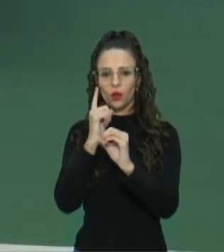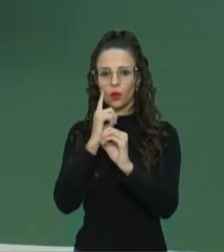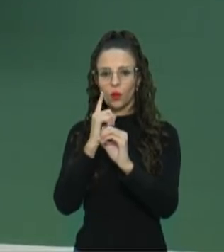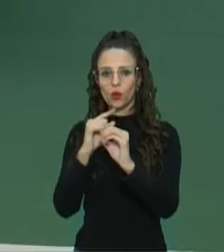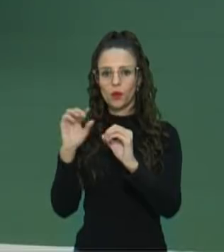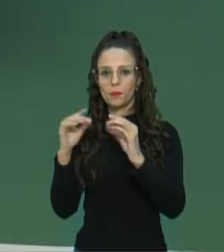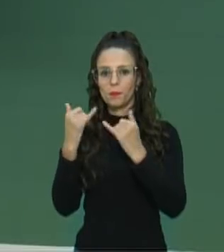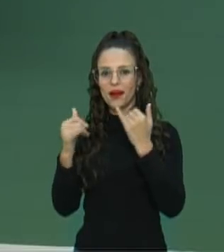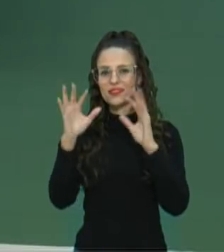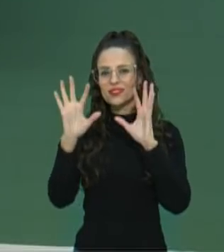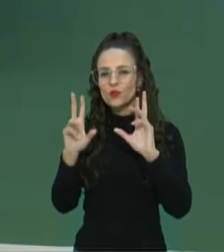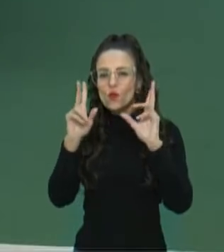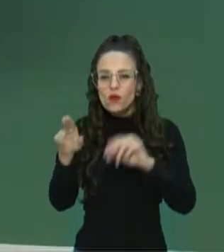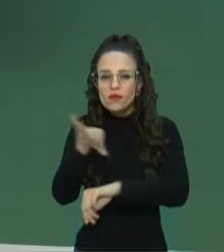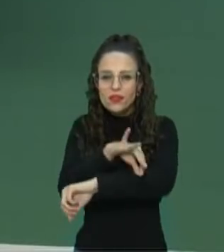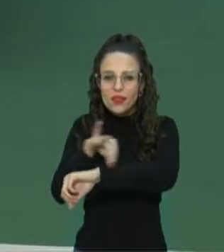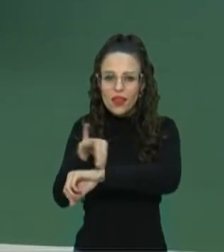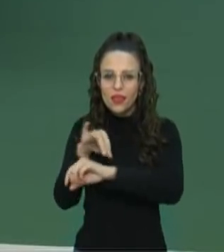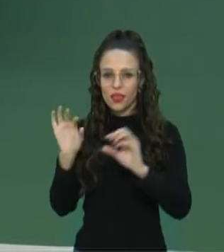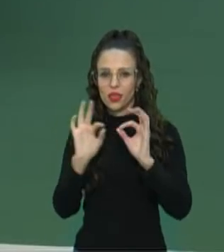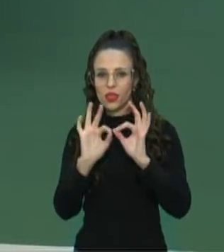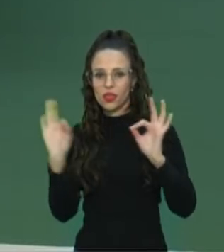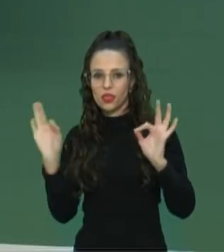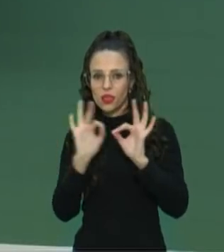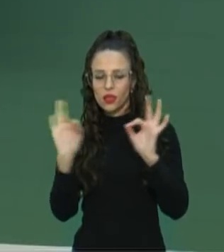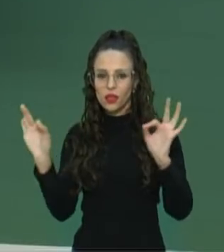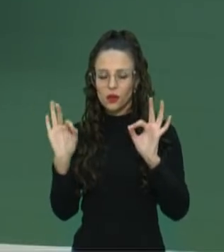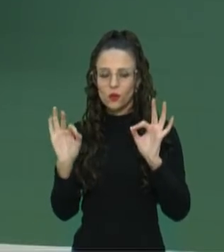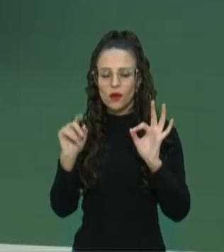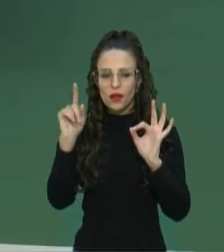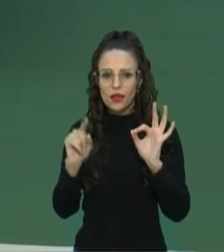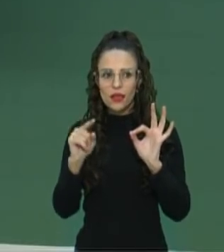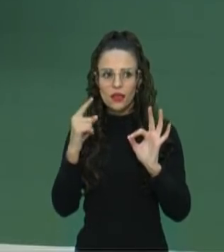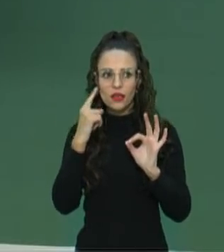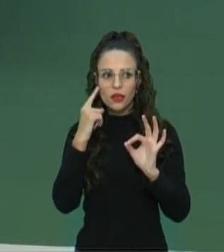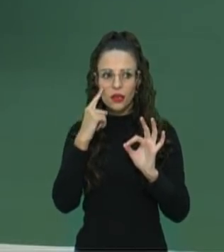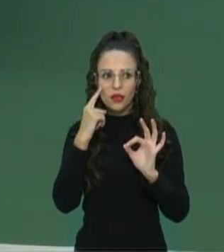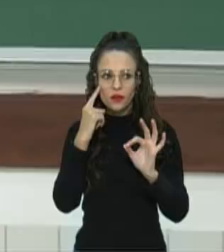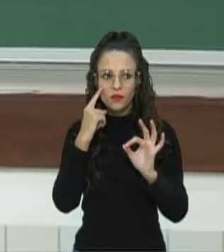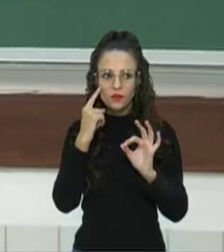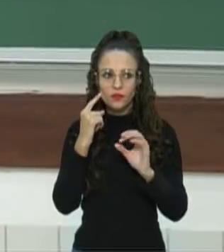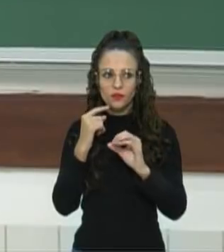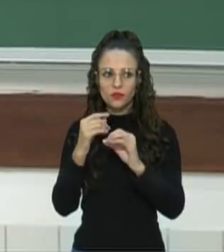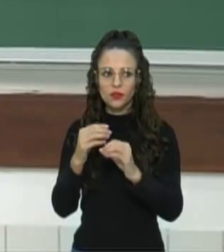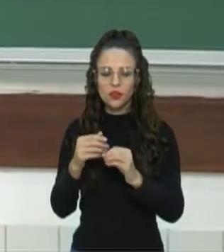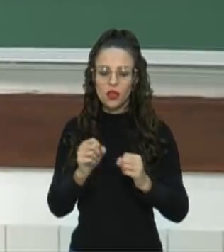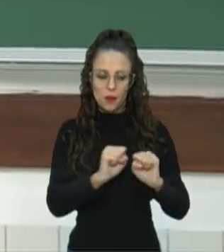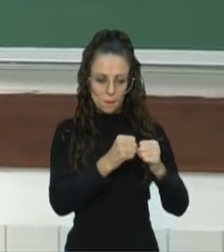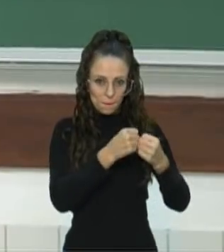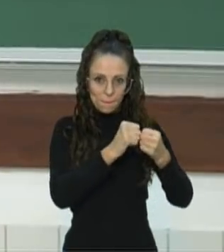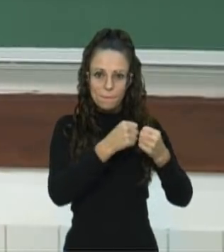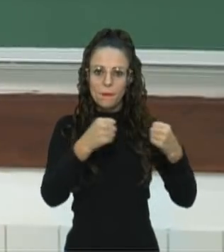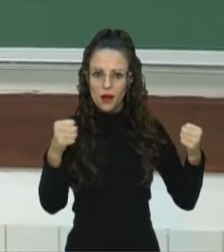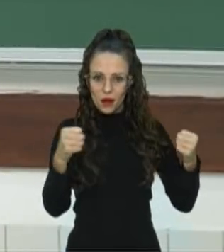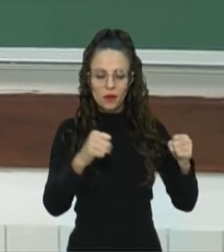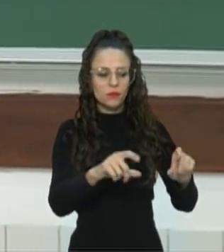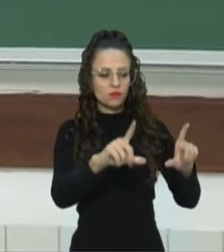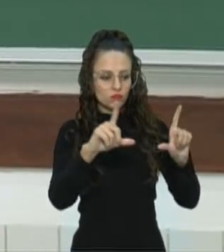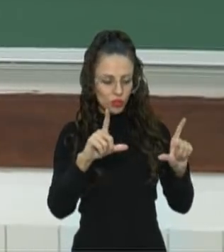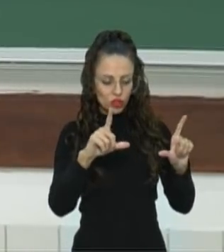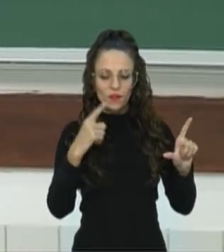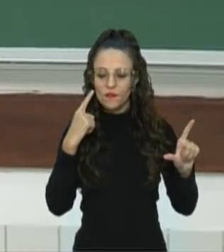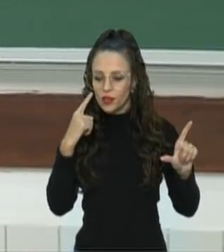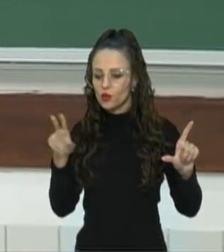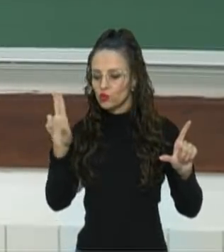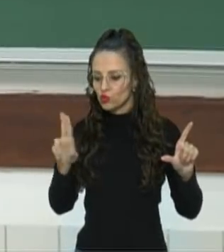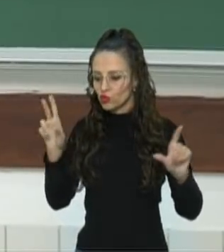uma régua. Então, a ideia é justamente aquela. Então, é medir no mapa, o atleta de posse do mapa utiliza essa